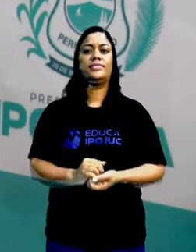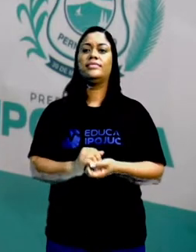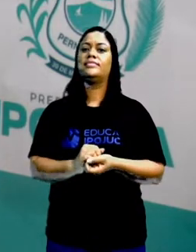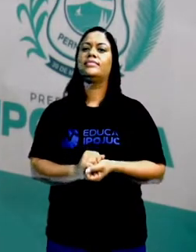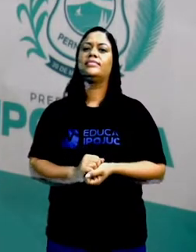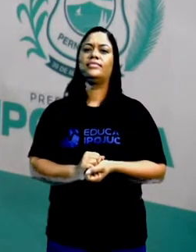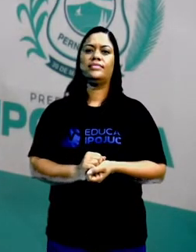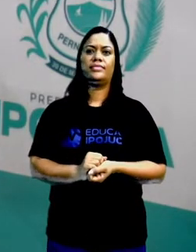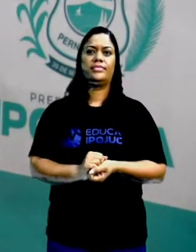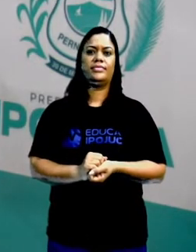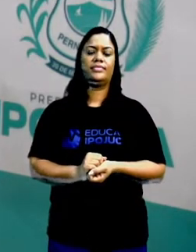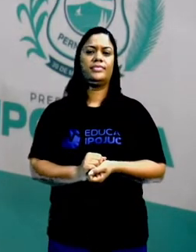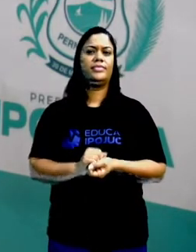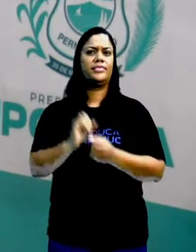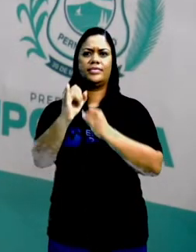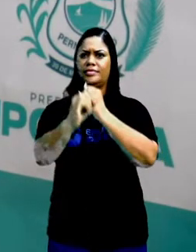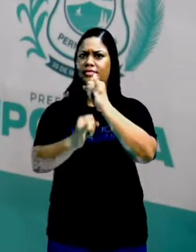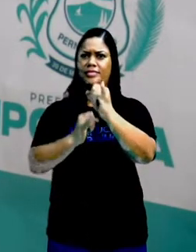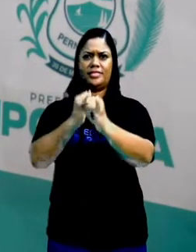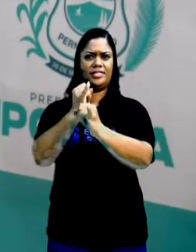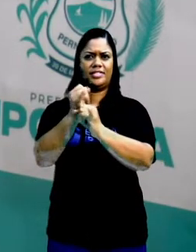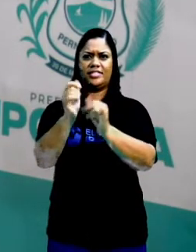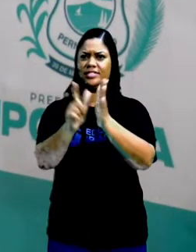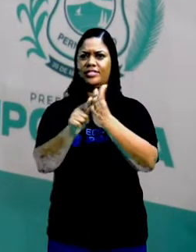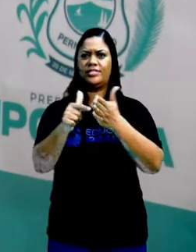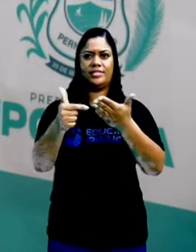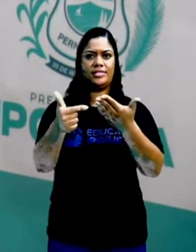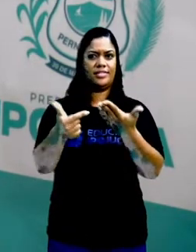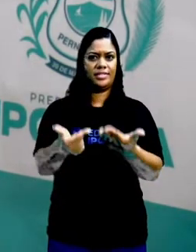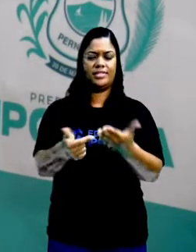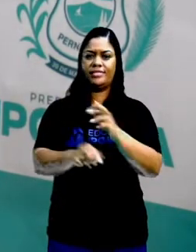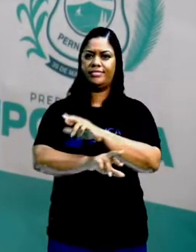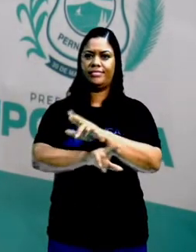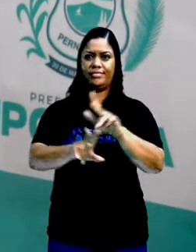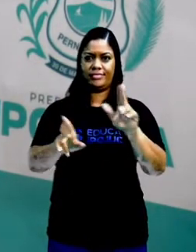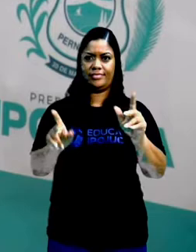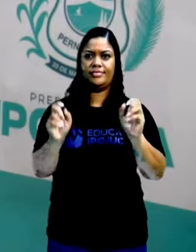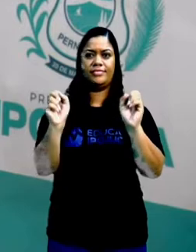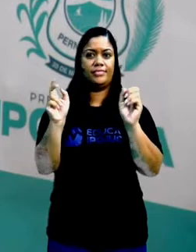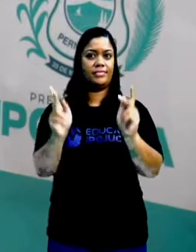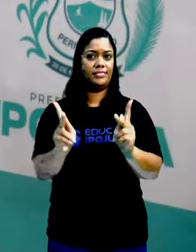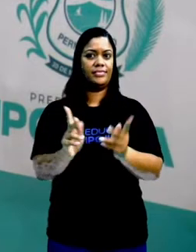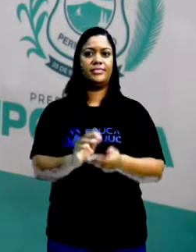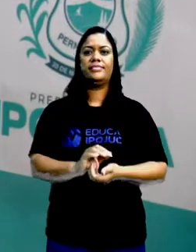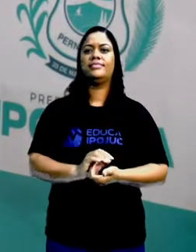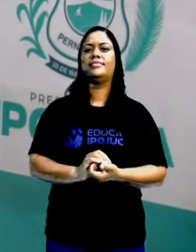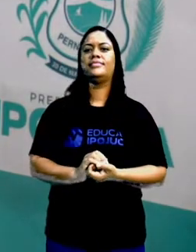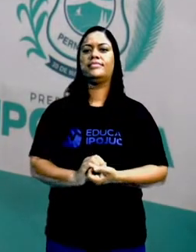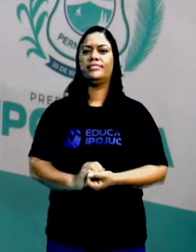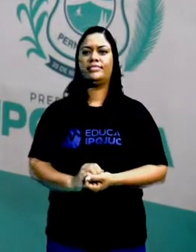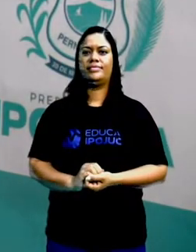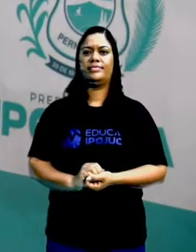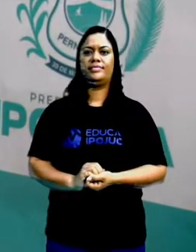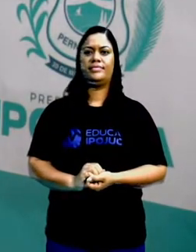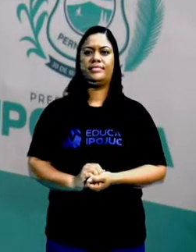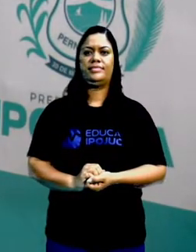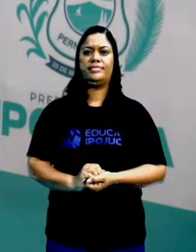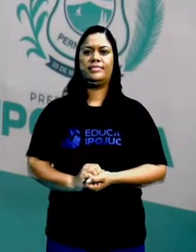divulgadas de modo online jornais e etc Ok E aí